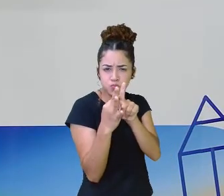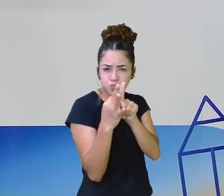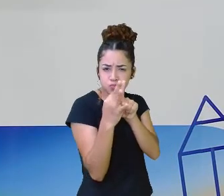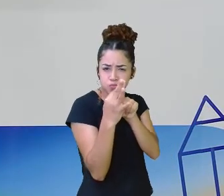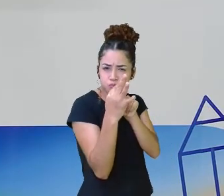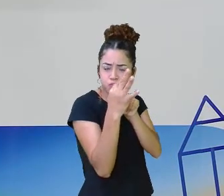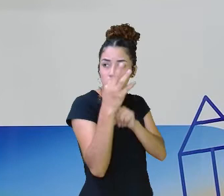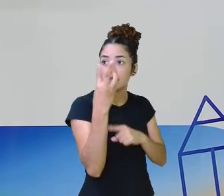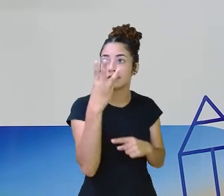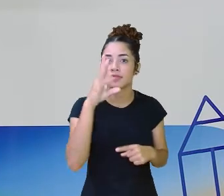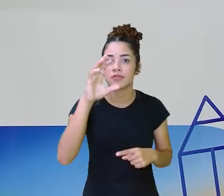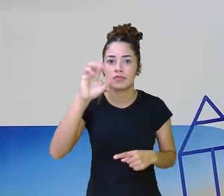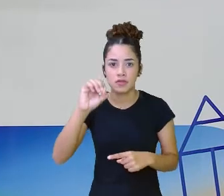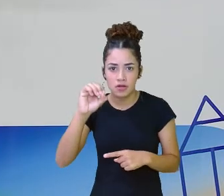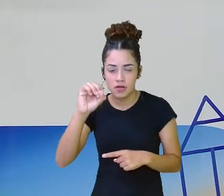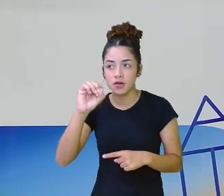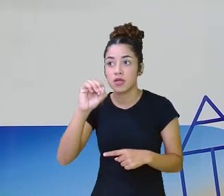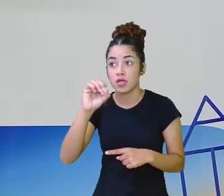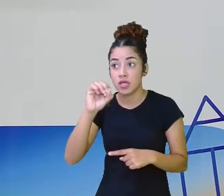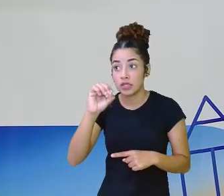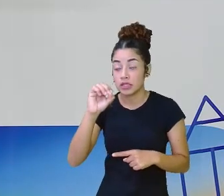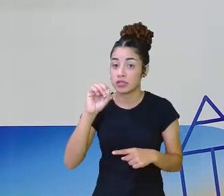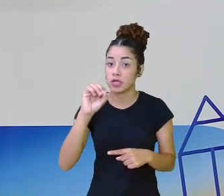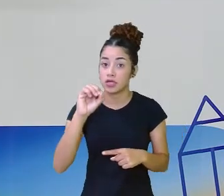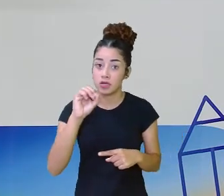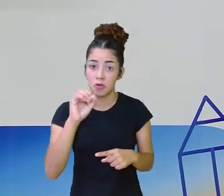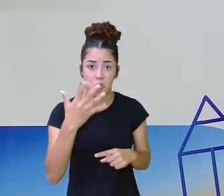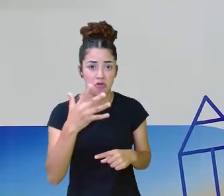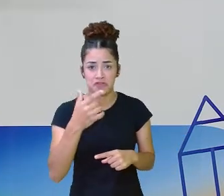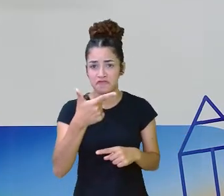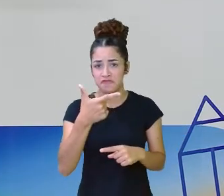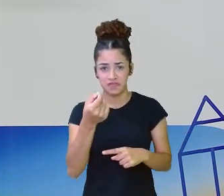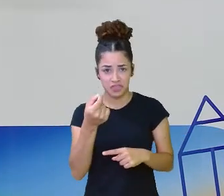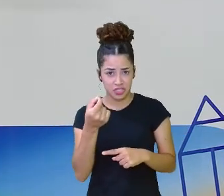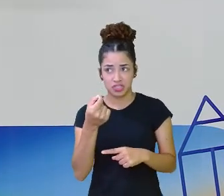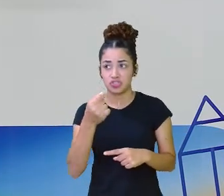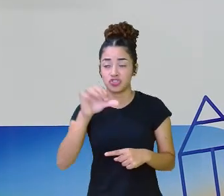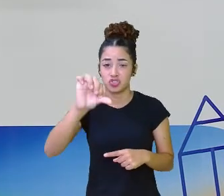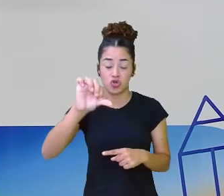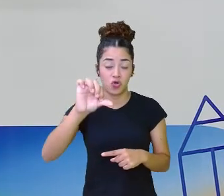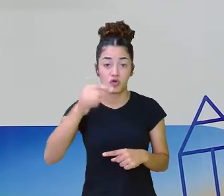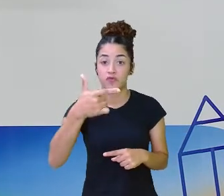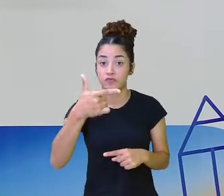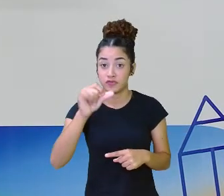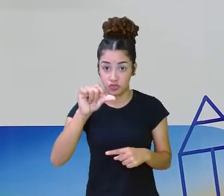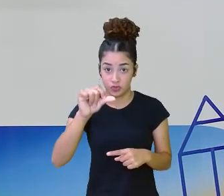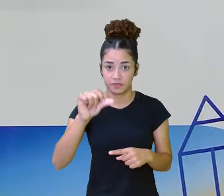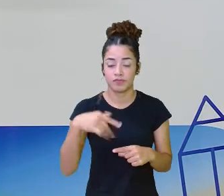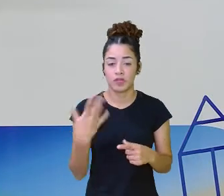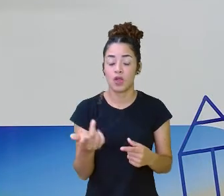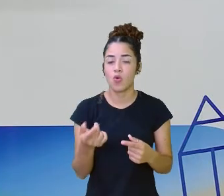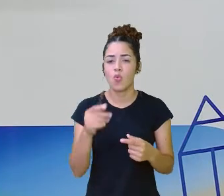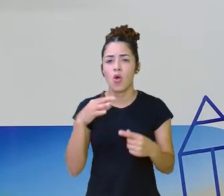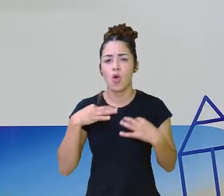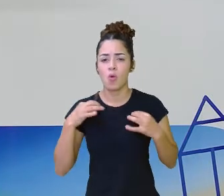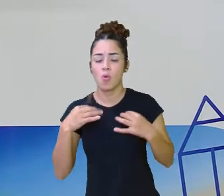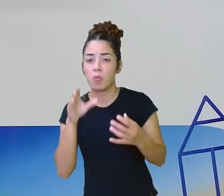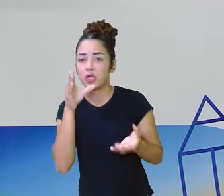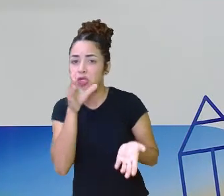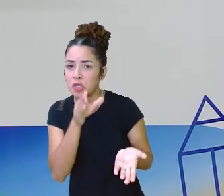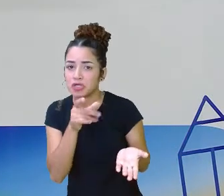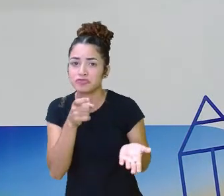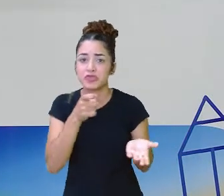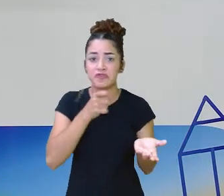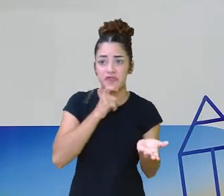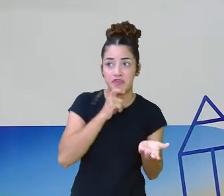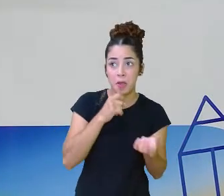cima, ó, de 30 a 29 graus. E aí, gente? Ela vai usar roupa quente ou roupa fria?